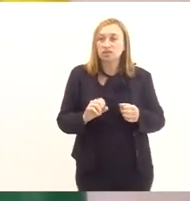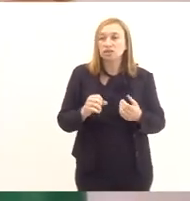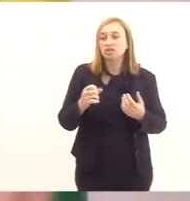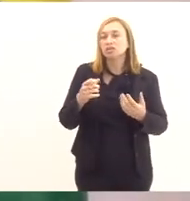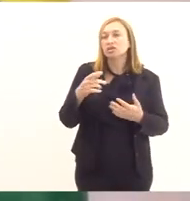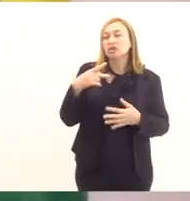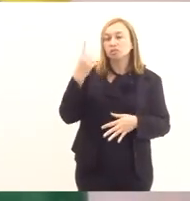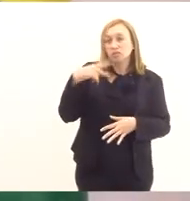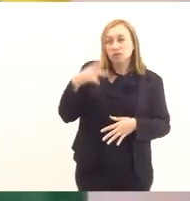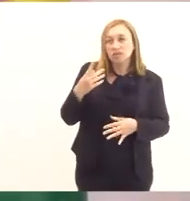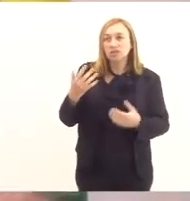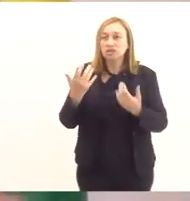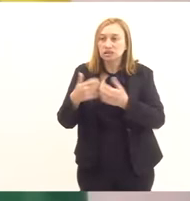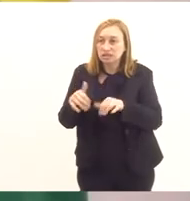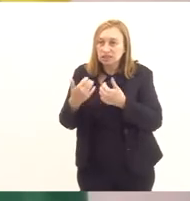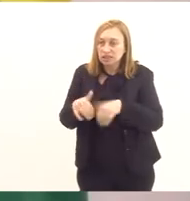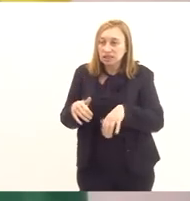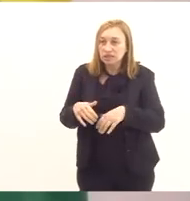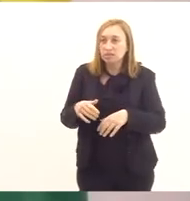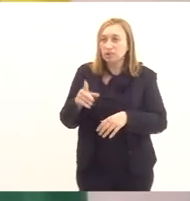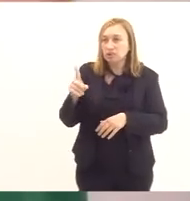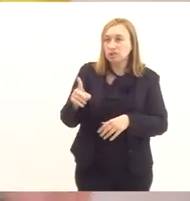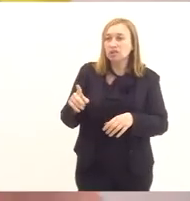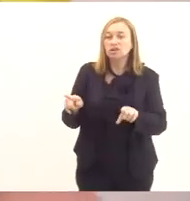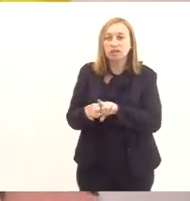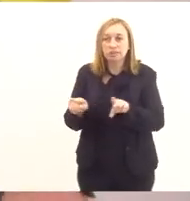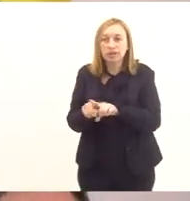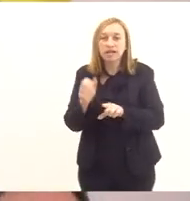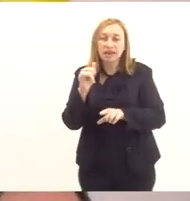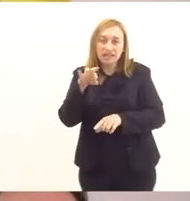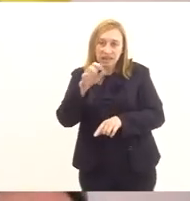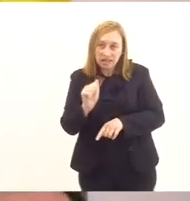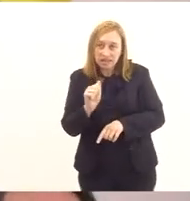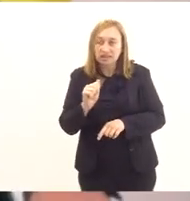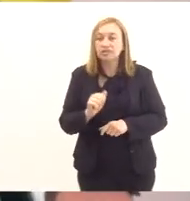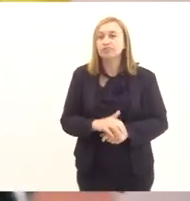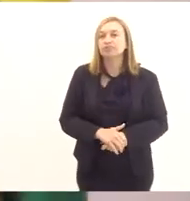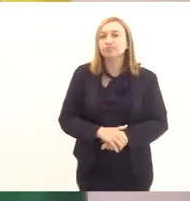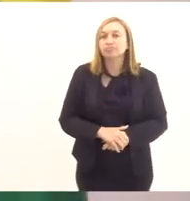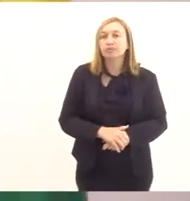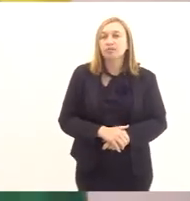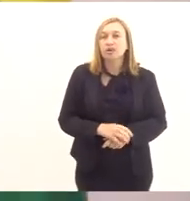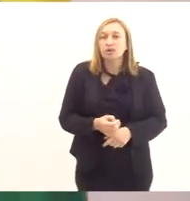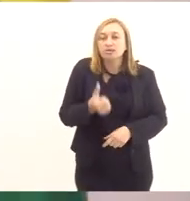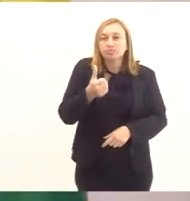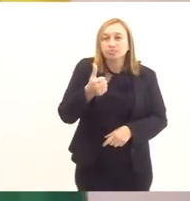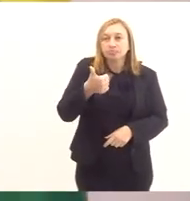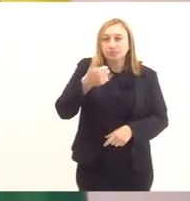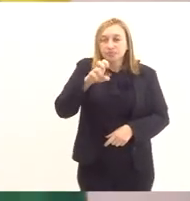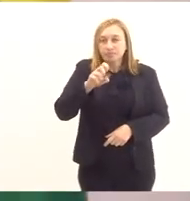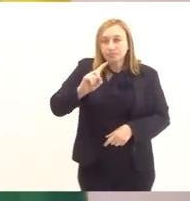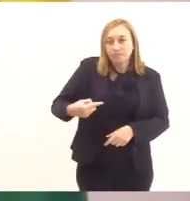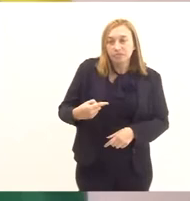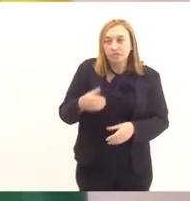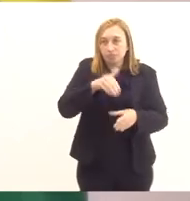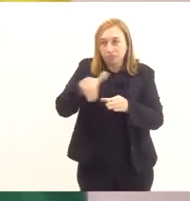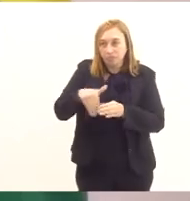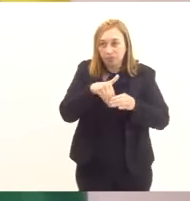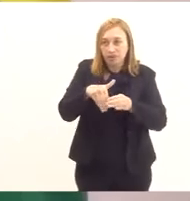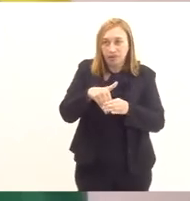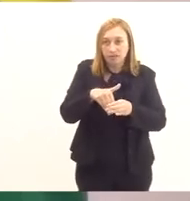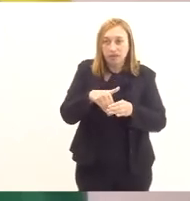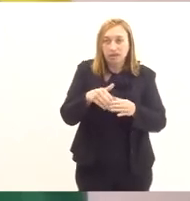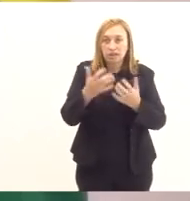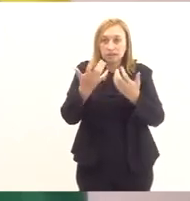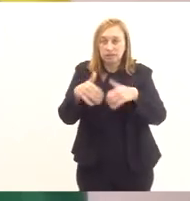cidade Petrópolis estado Adriana também tá rodando o estado do Rio de Janeiro inteiro também por Petrópolis eu tive quase 15 mil votos na cidade de Petrópolis Deputado mais votado